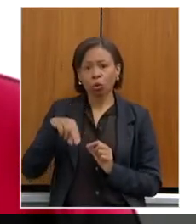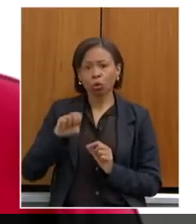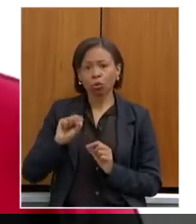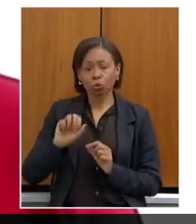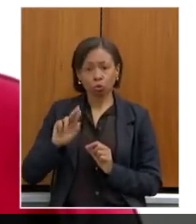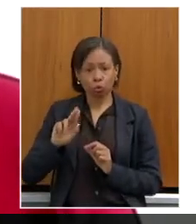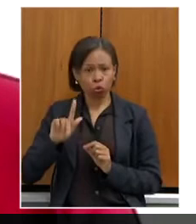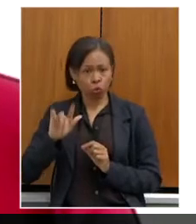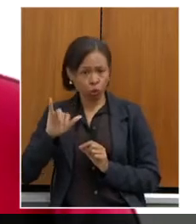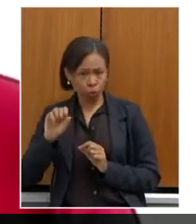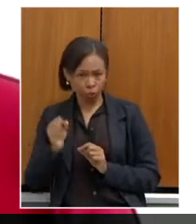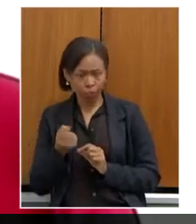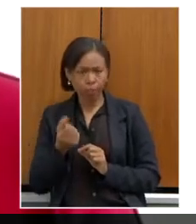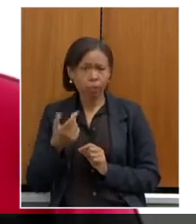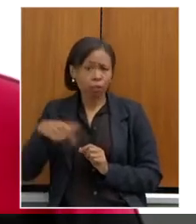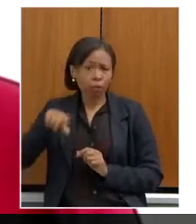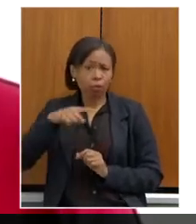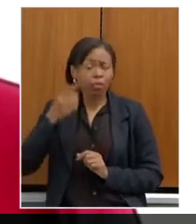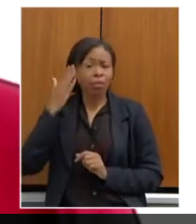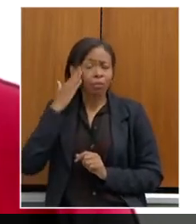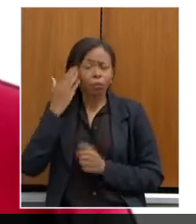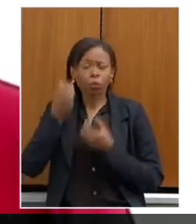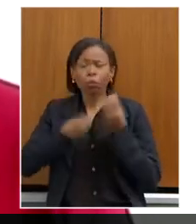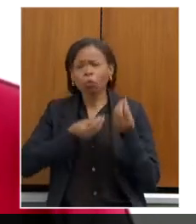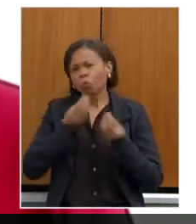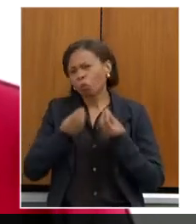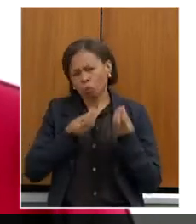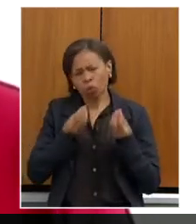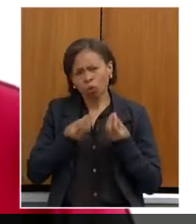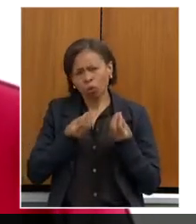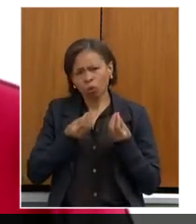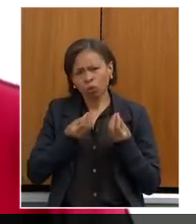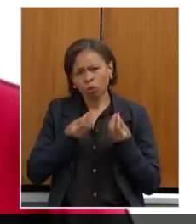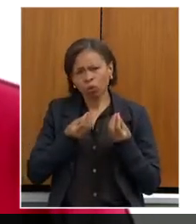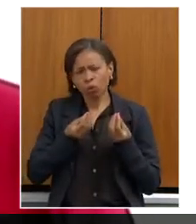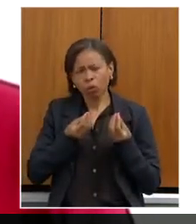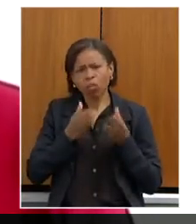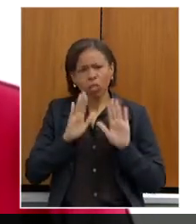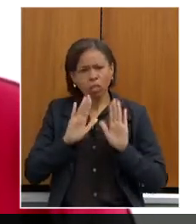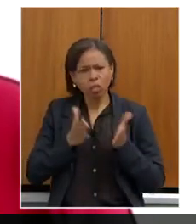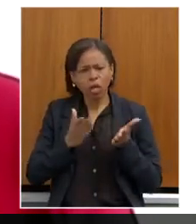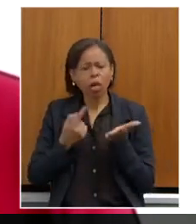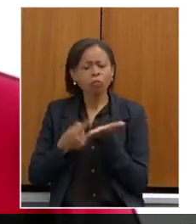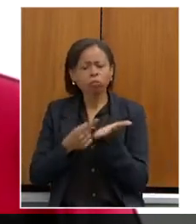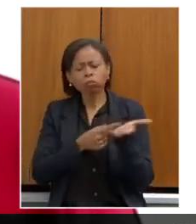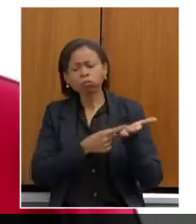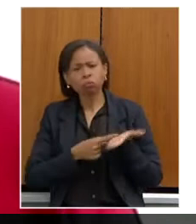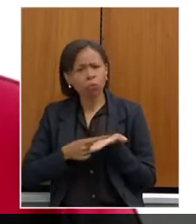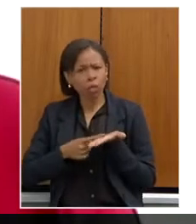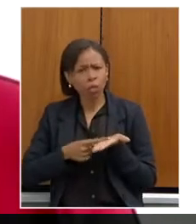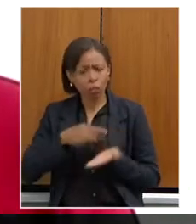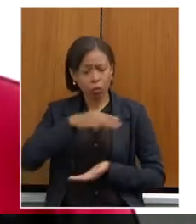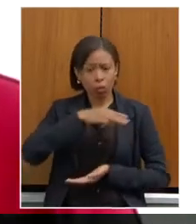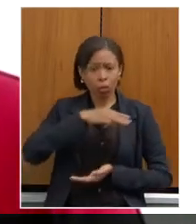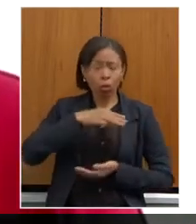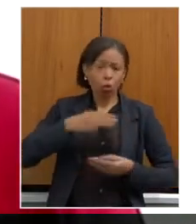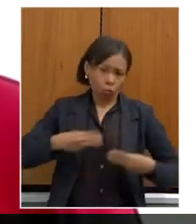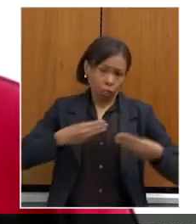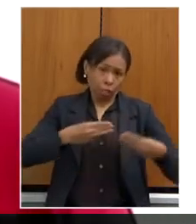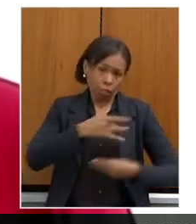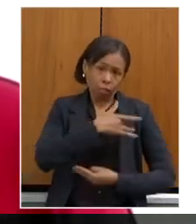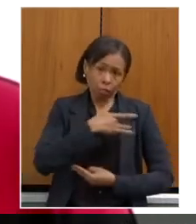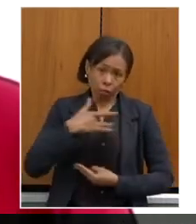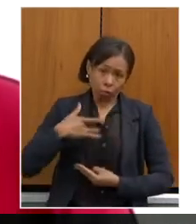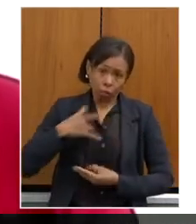saber como estão os entendimentos a repactuação entre o Ministério da Saúde e o